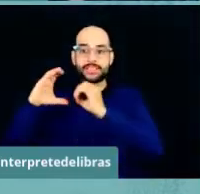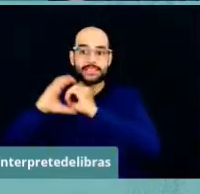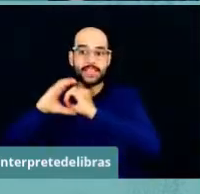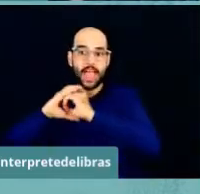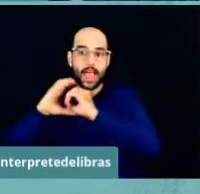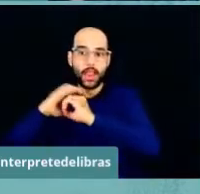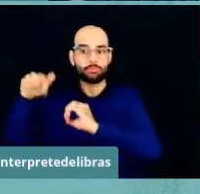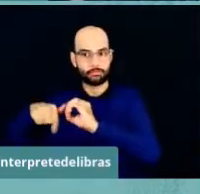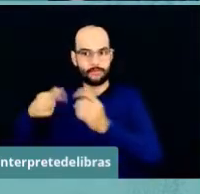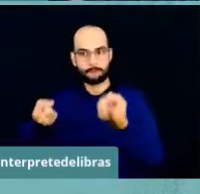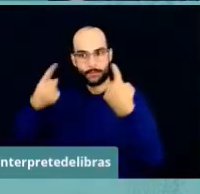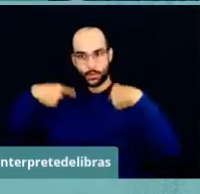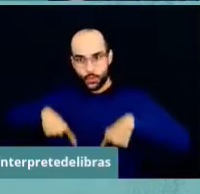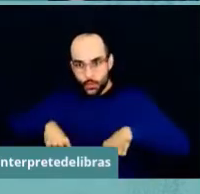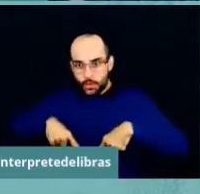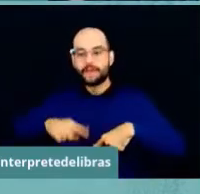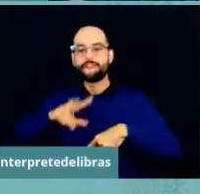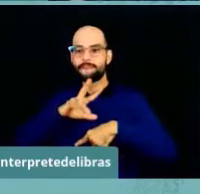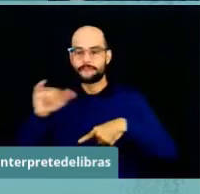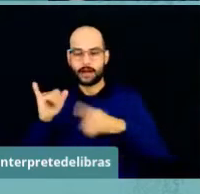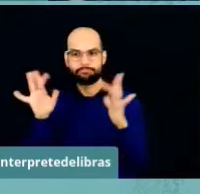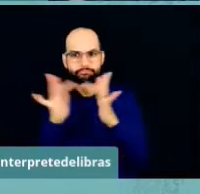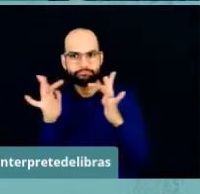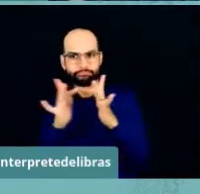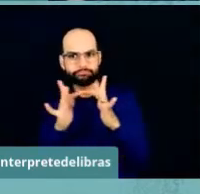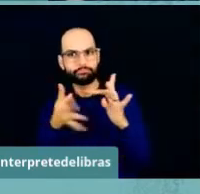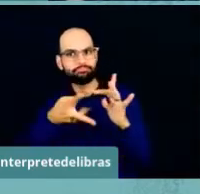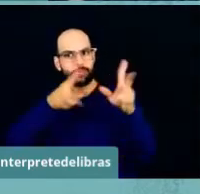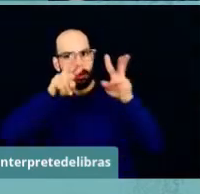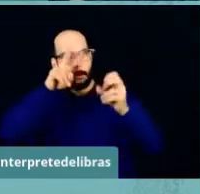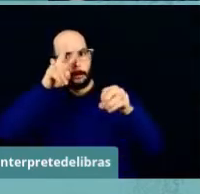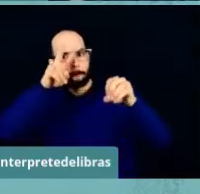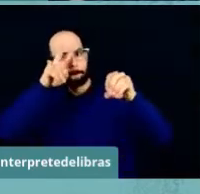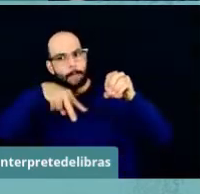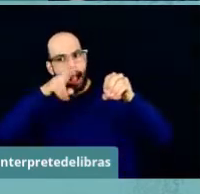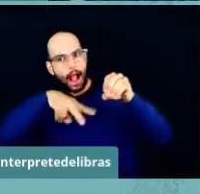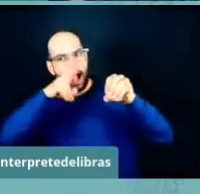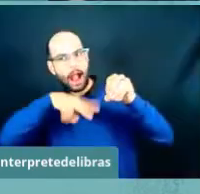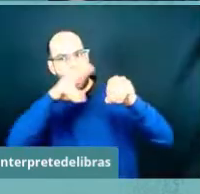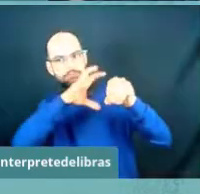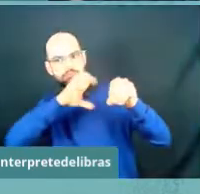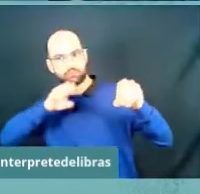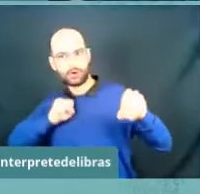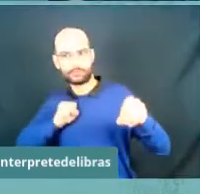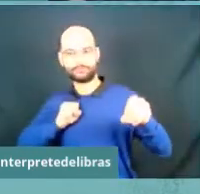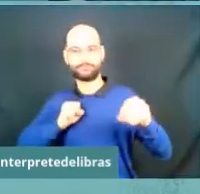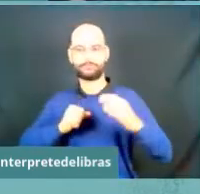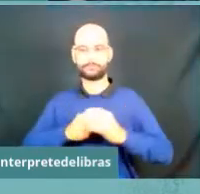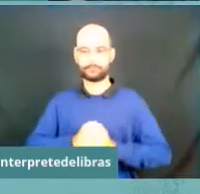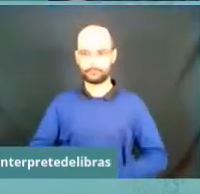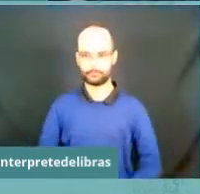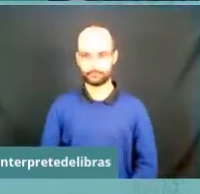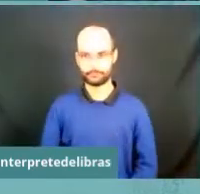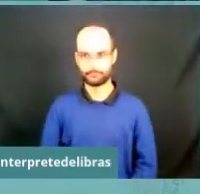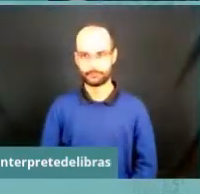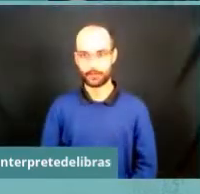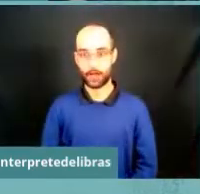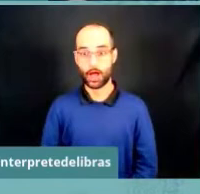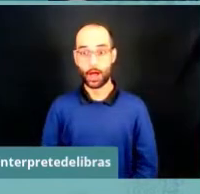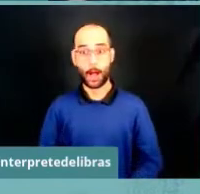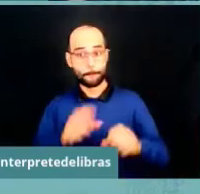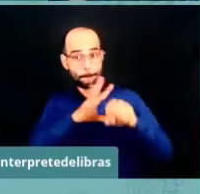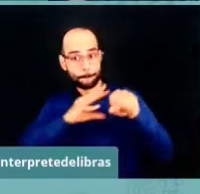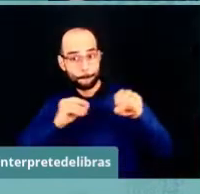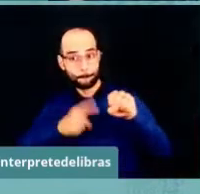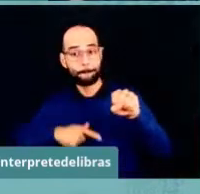de antígeno, vai produzir o peptídeo da proteína S, e então isso gerar a resposta imune. Mais uma vez, vacina não viva,